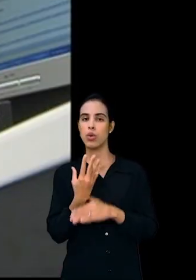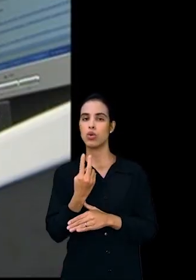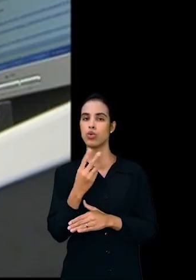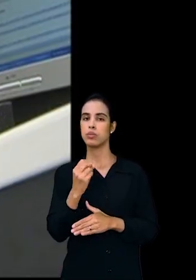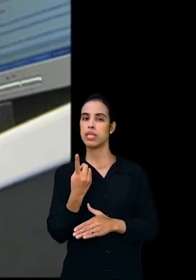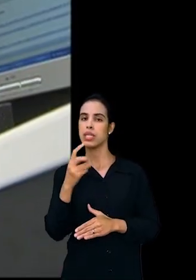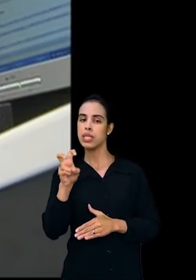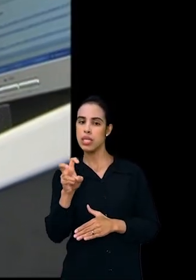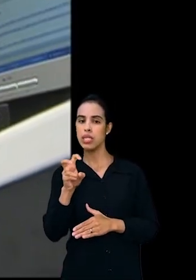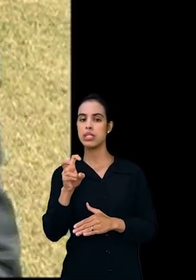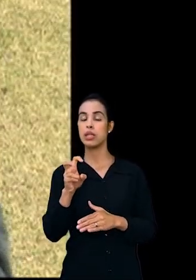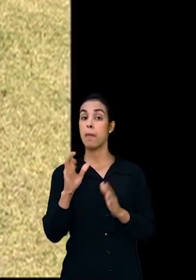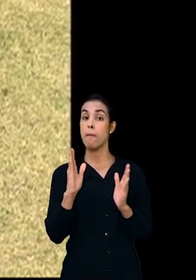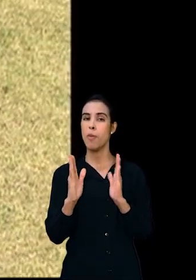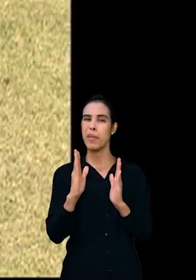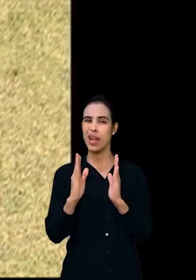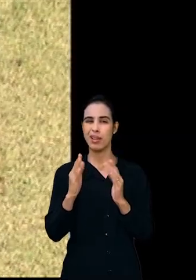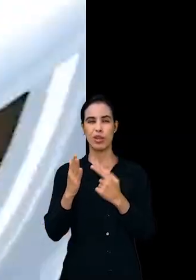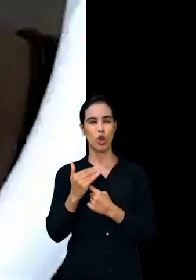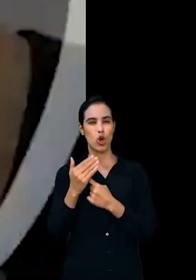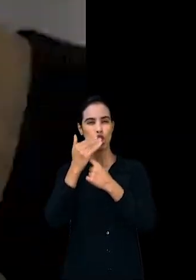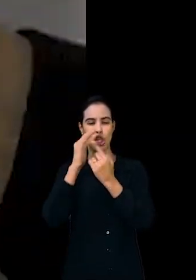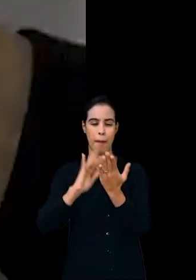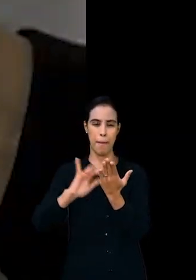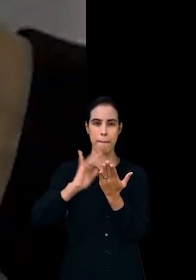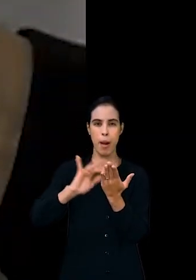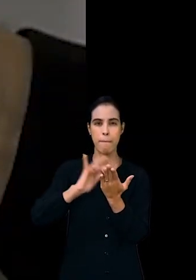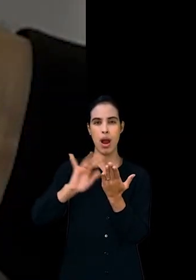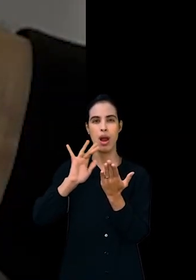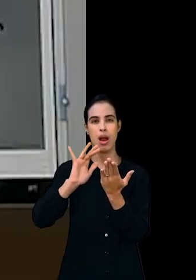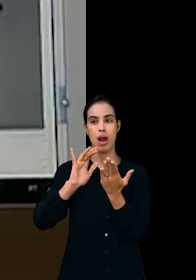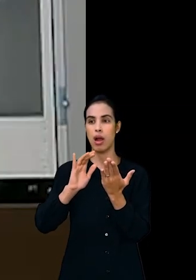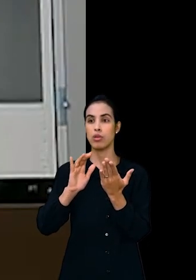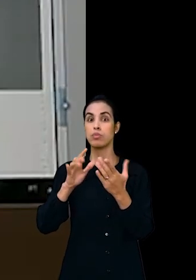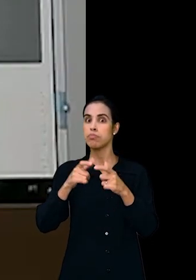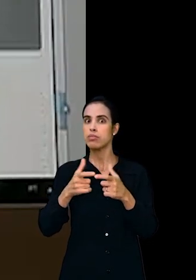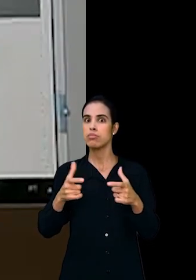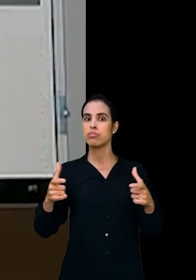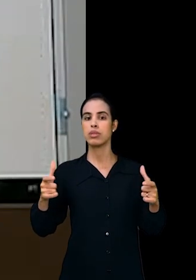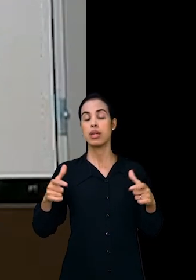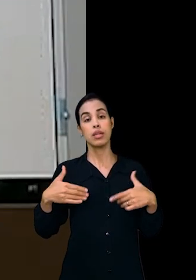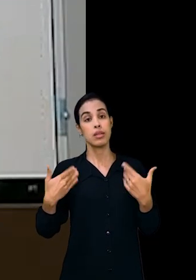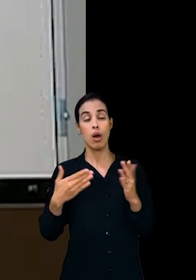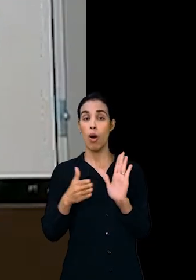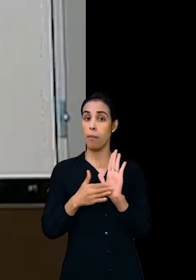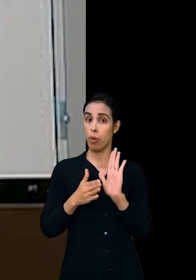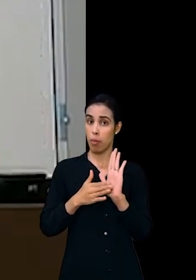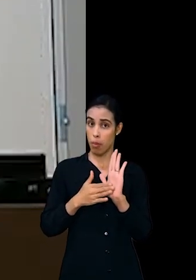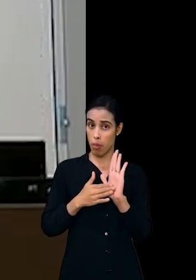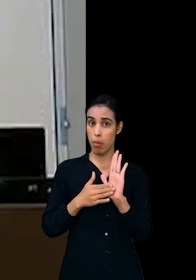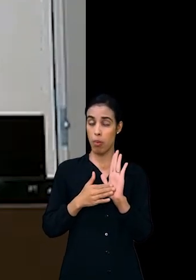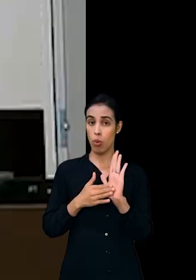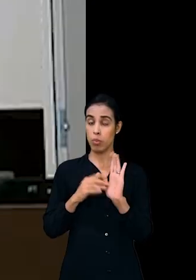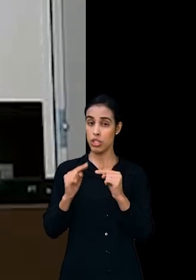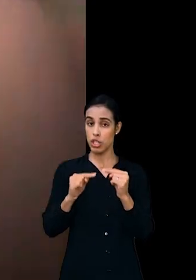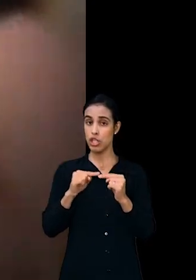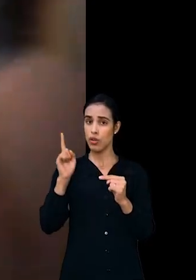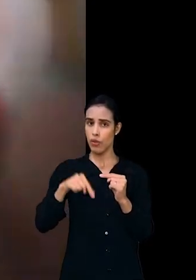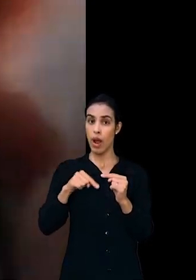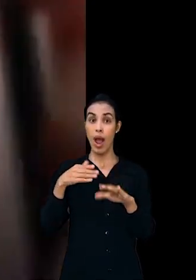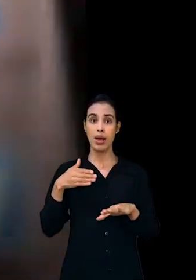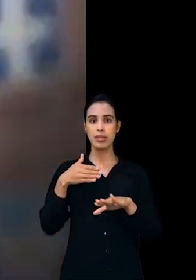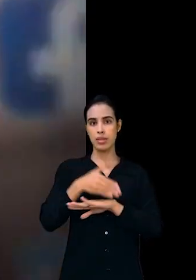2015, época que estava aumentando o uso de smartphones e tablets. Então, a proposta inicial era que fosse uma